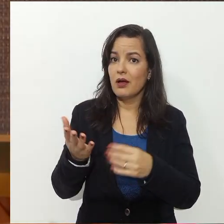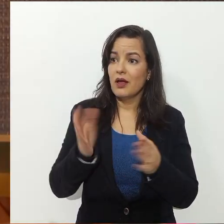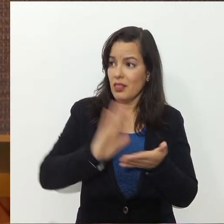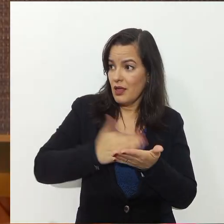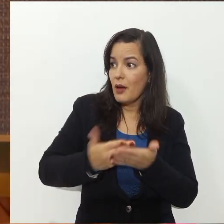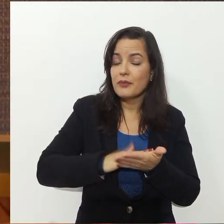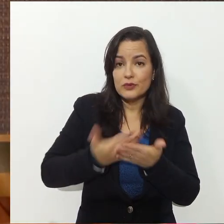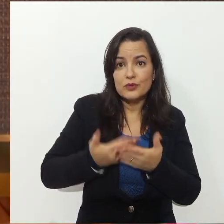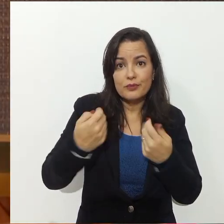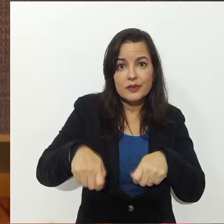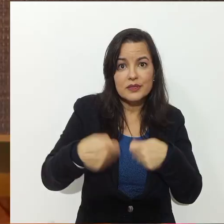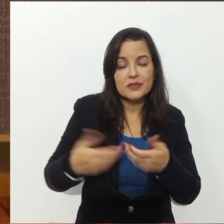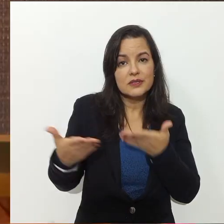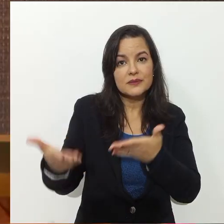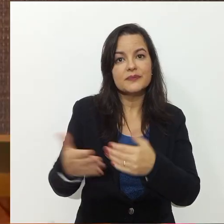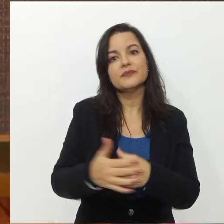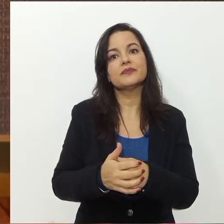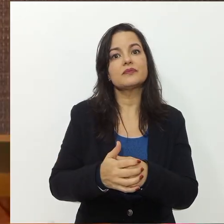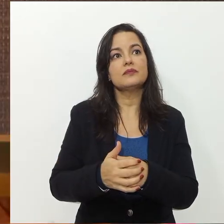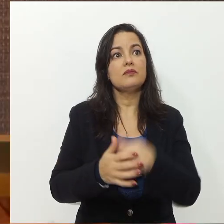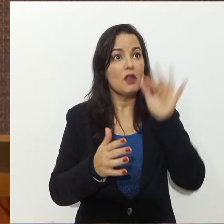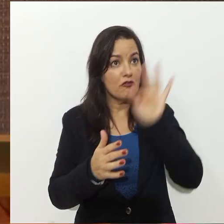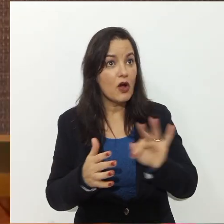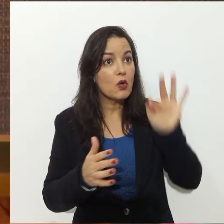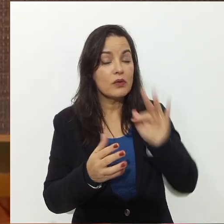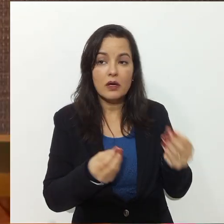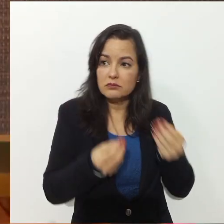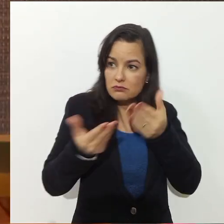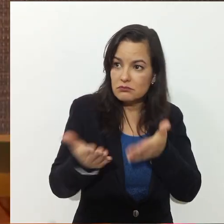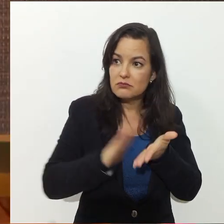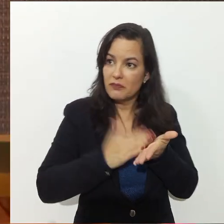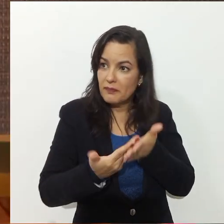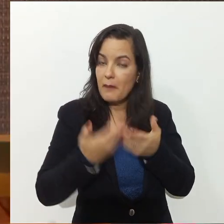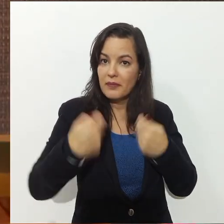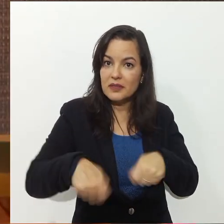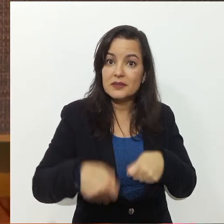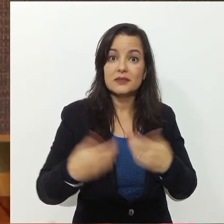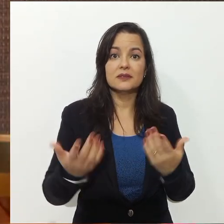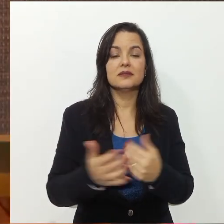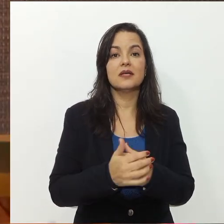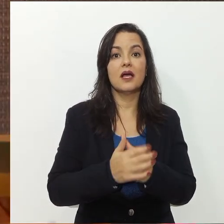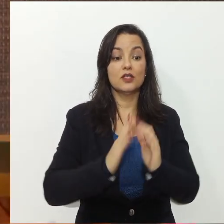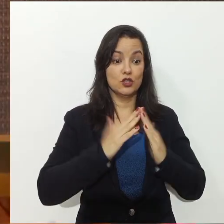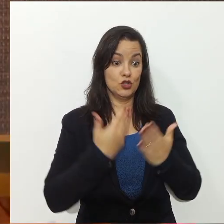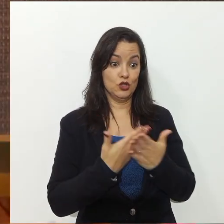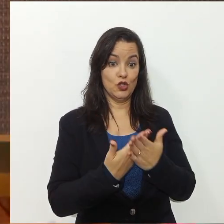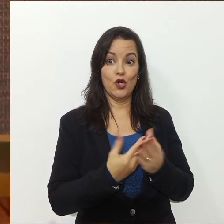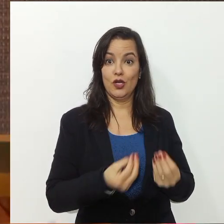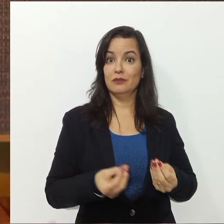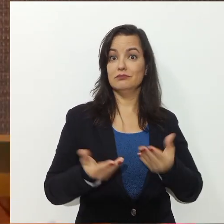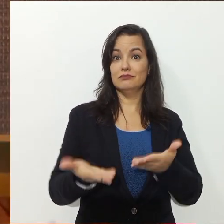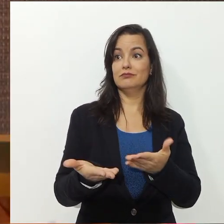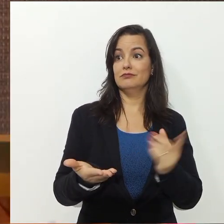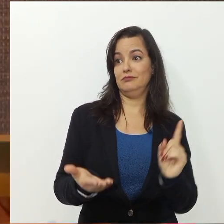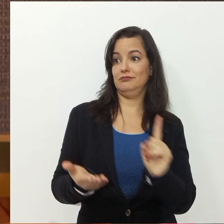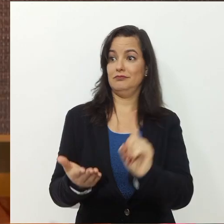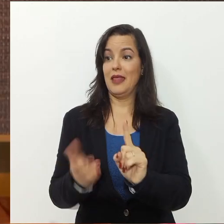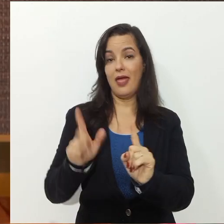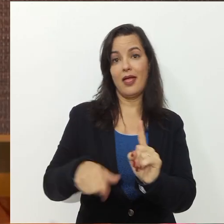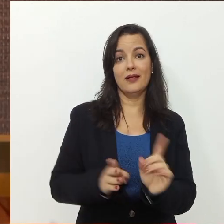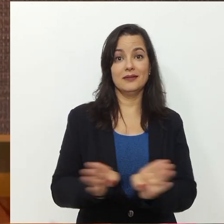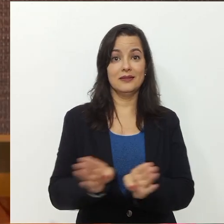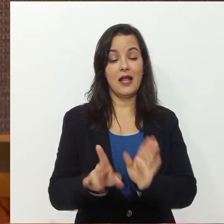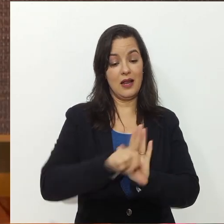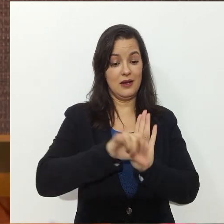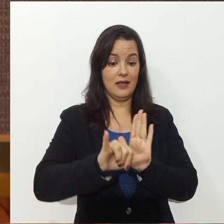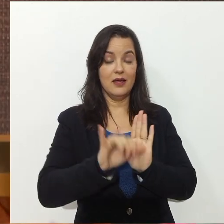que oferecer, é a faculdade que tem que oferecer o intérprete, é a escola que tem que dar. E isso está na